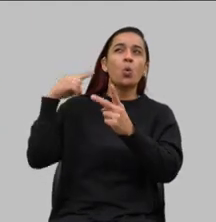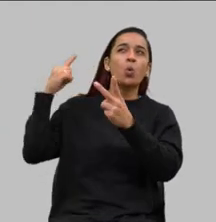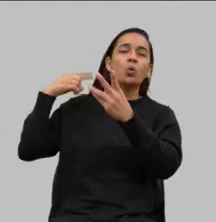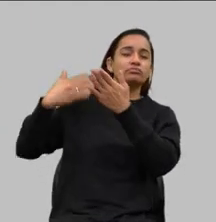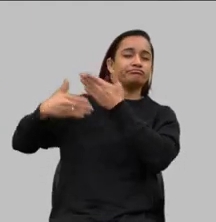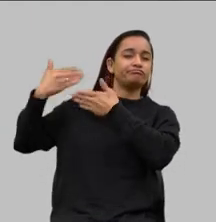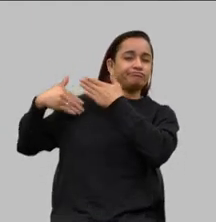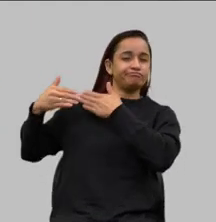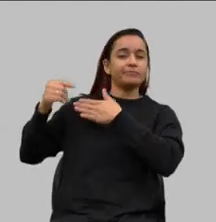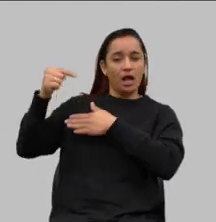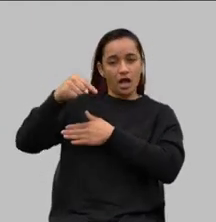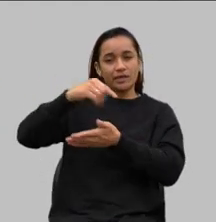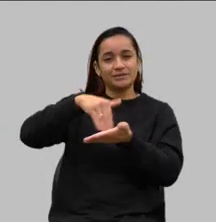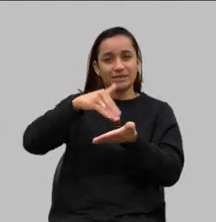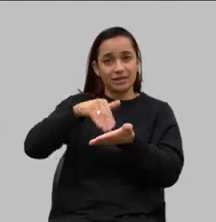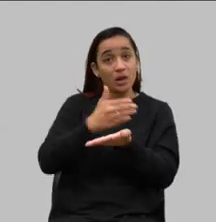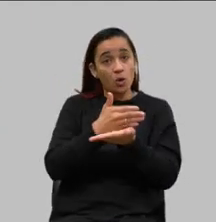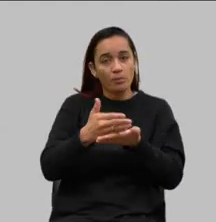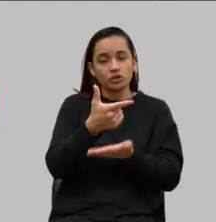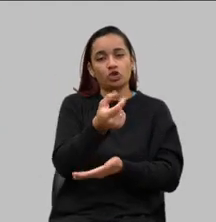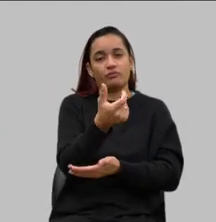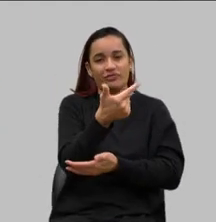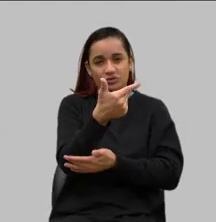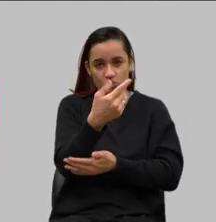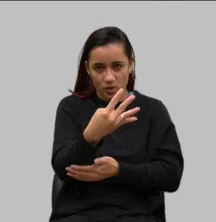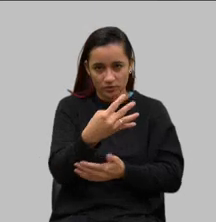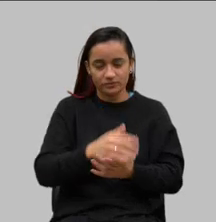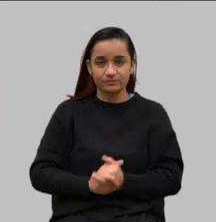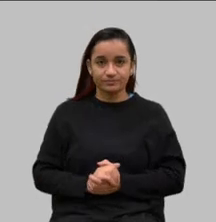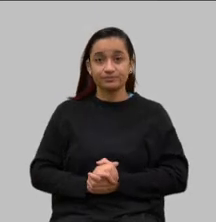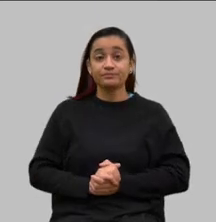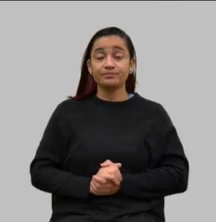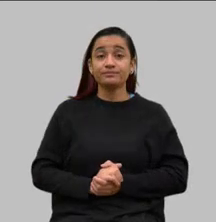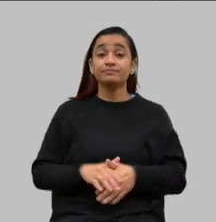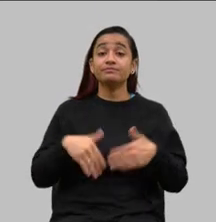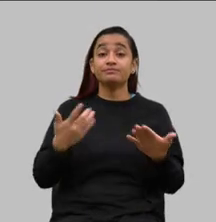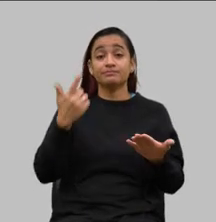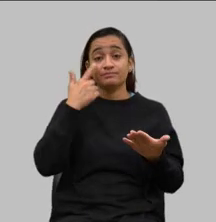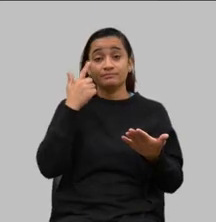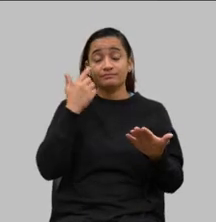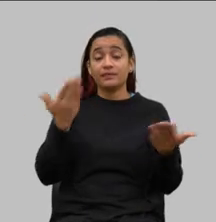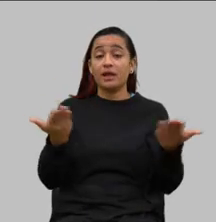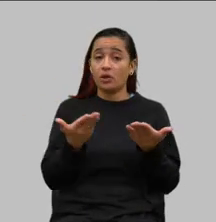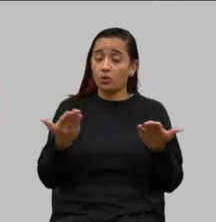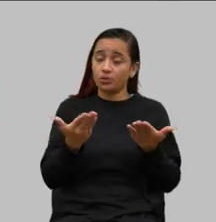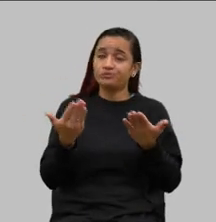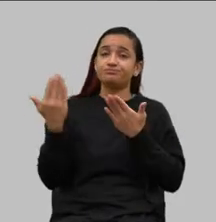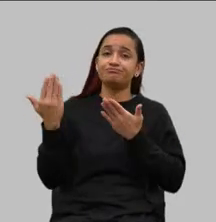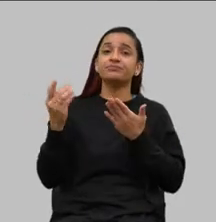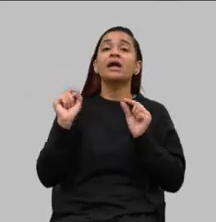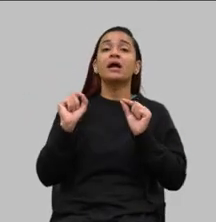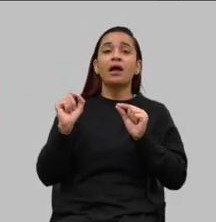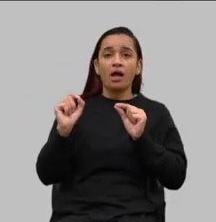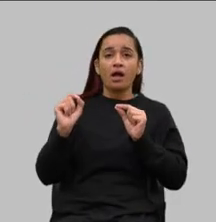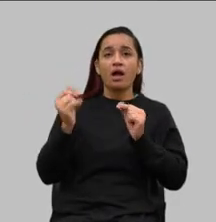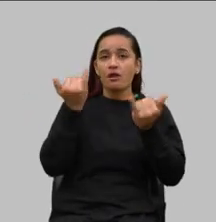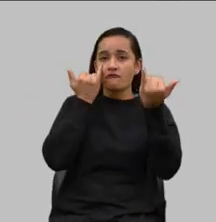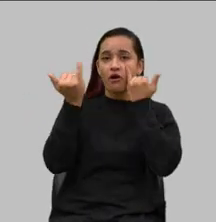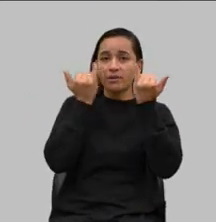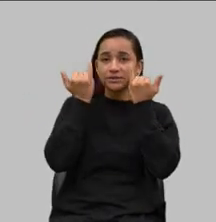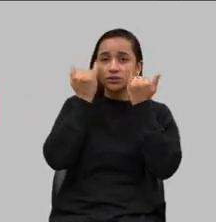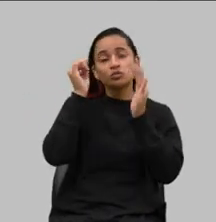secretaria nesse ano de 2024 bem aqui eu trago dados gerais de serviço de prestação de abastecimento de